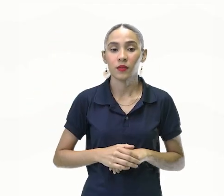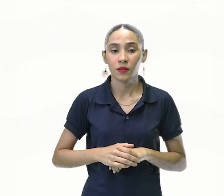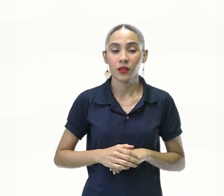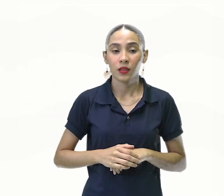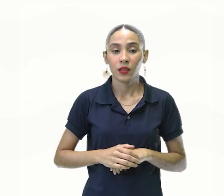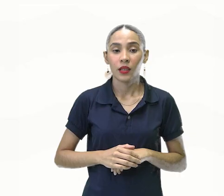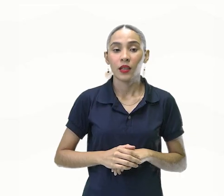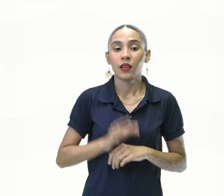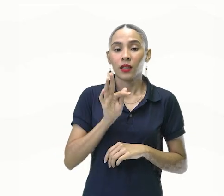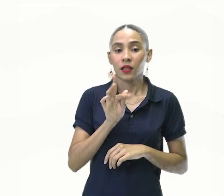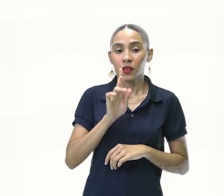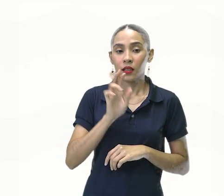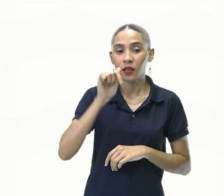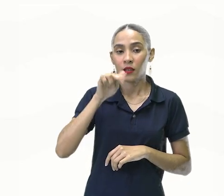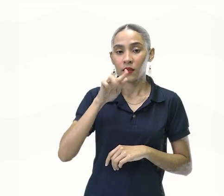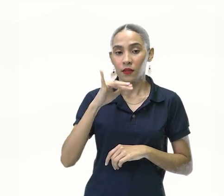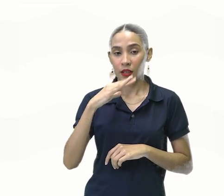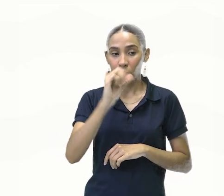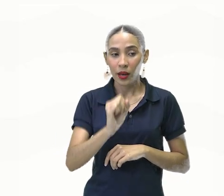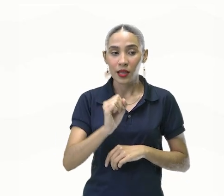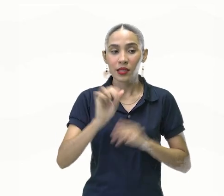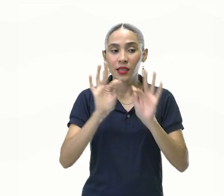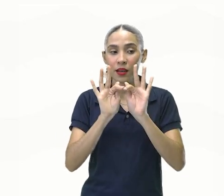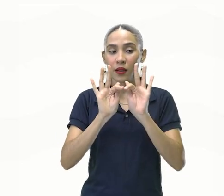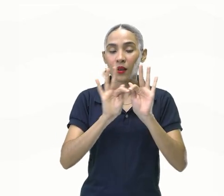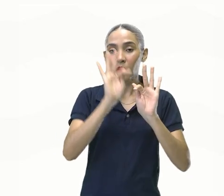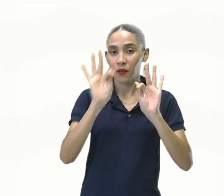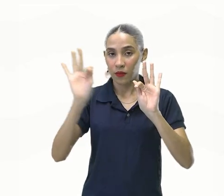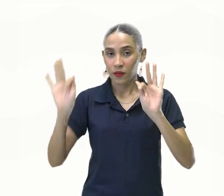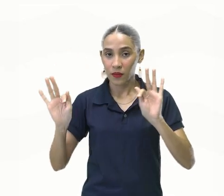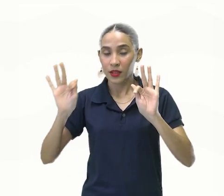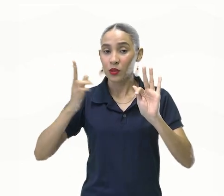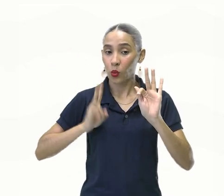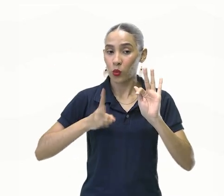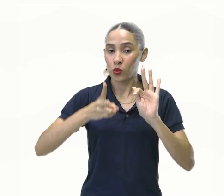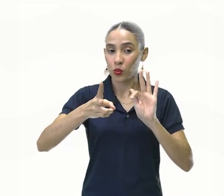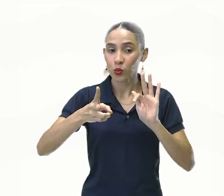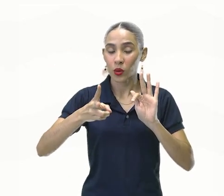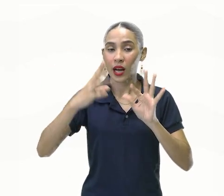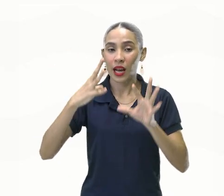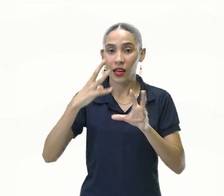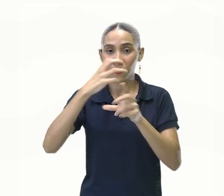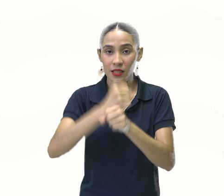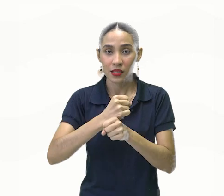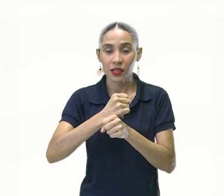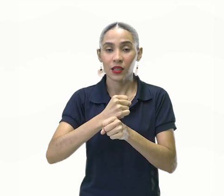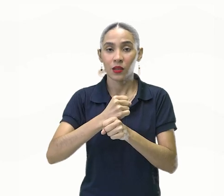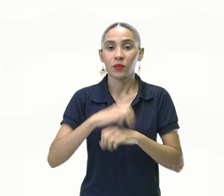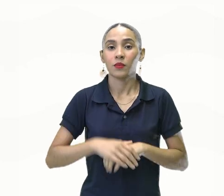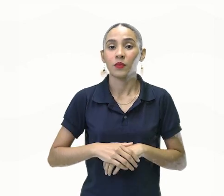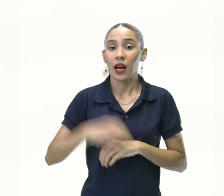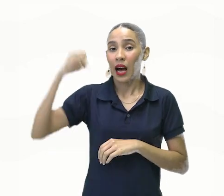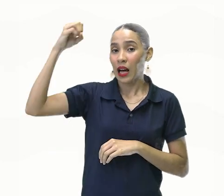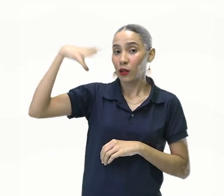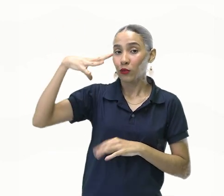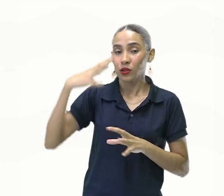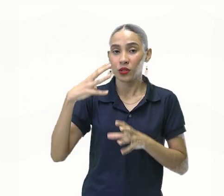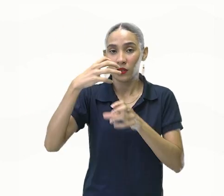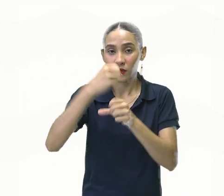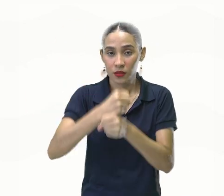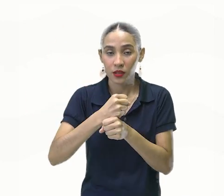muda enquanto a sua frequência permanece constante. Essa refração, ou aliás,